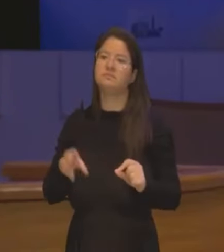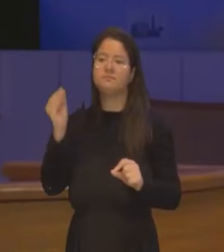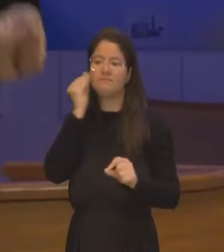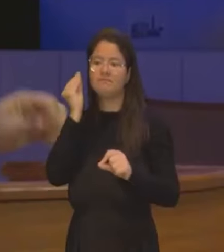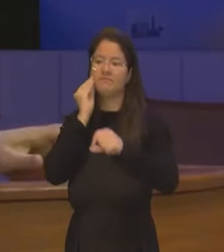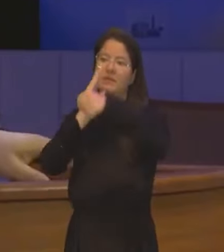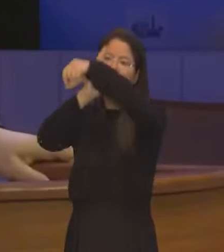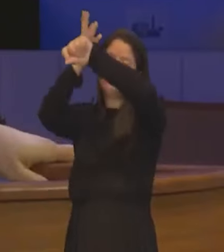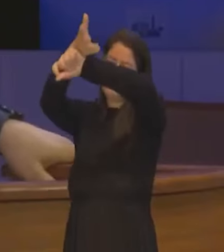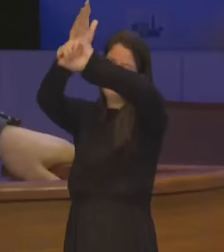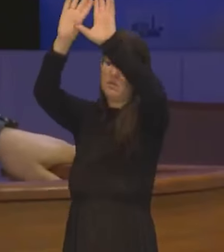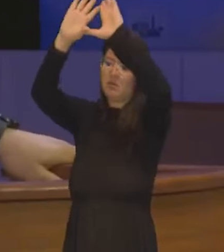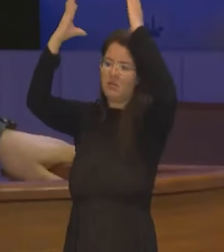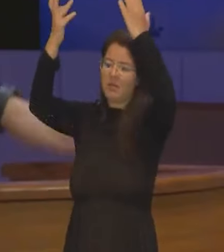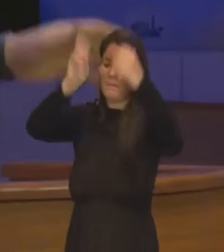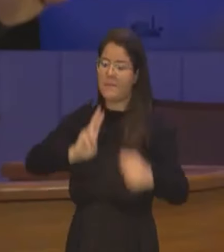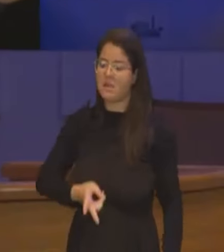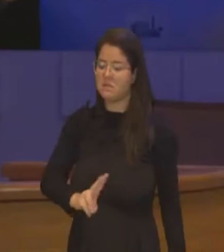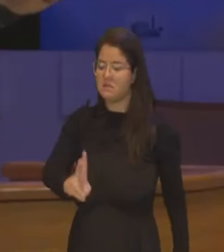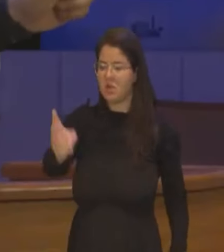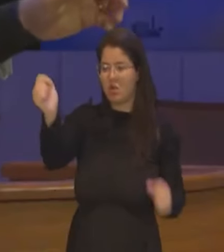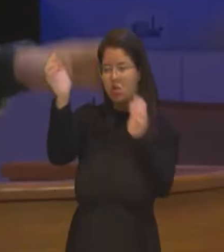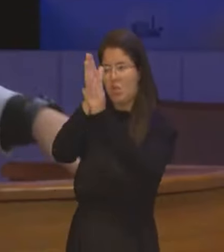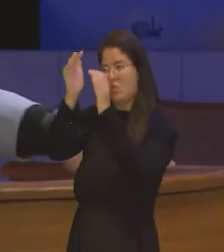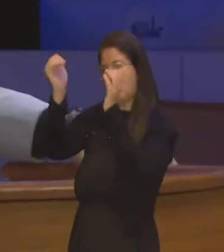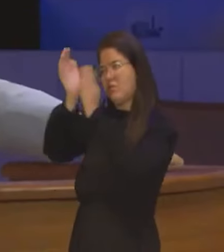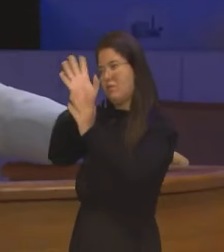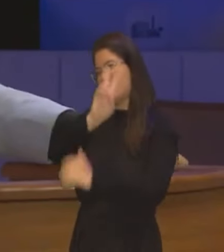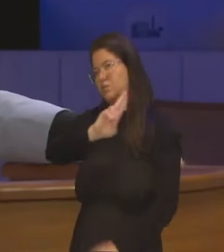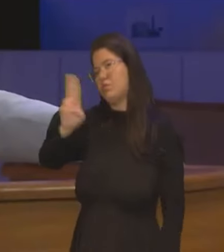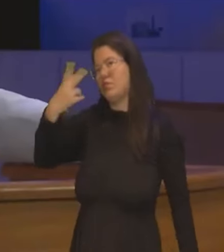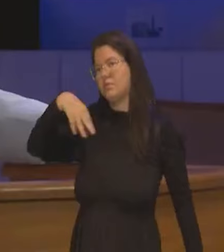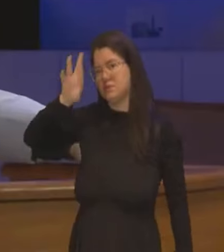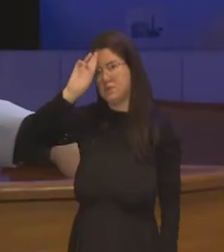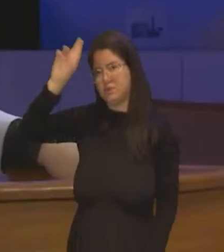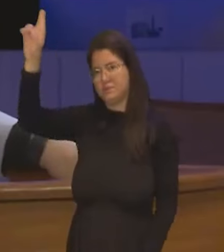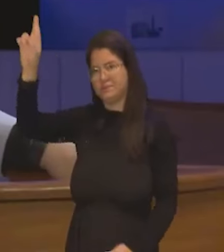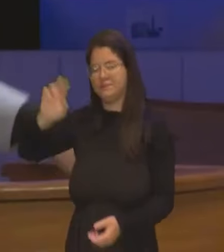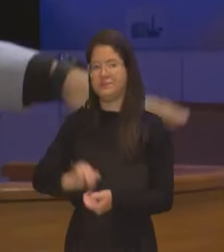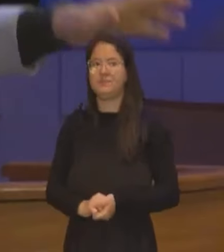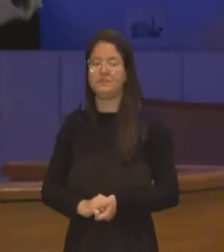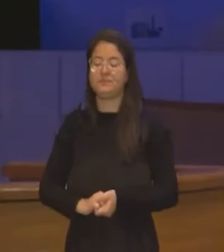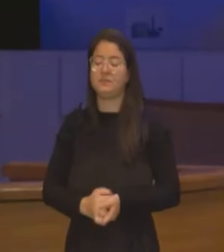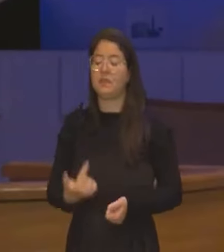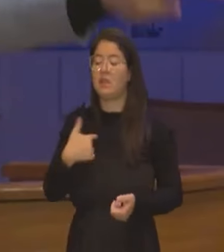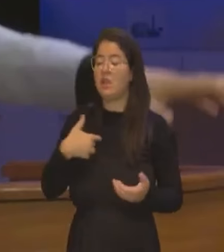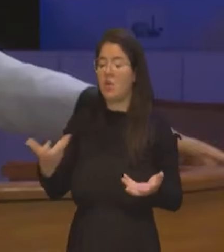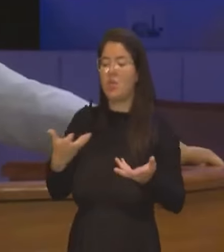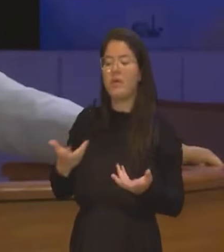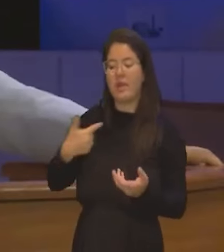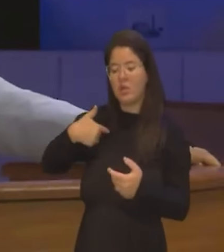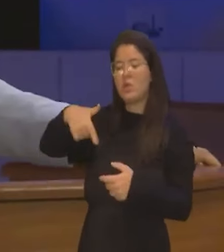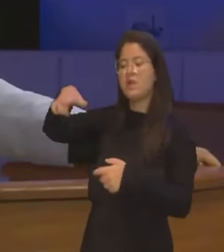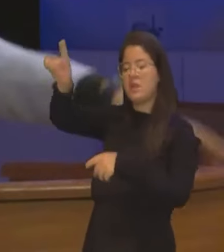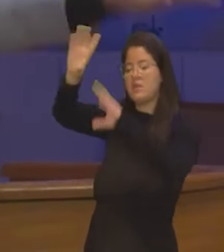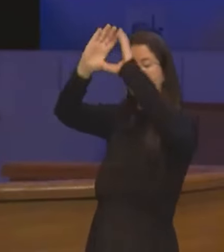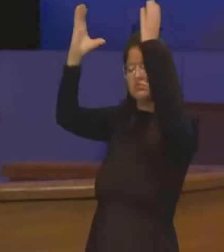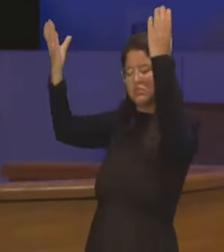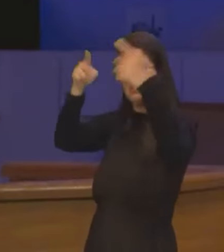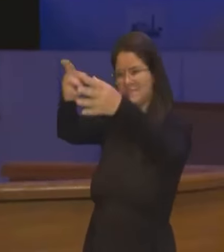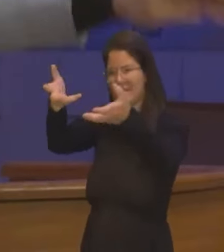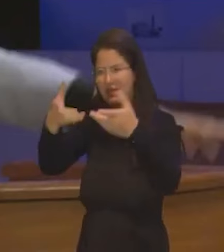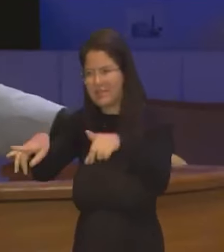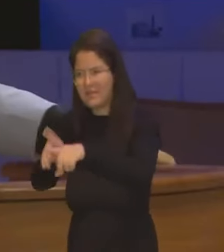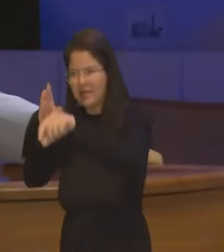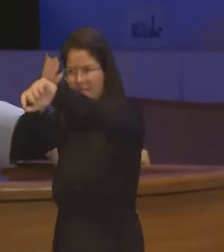lar celestial para sempre. Louvado seja o nome do Senhor. Eu quero ir para o lar celestial. Você